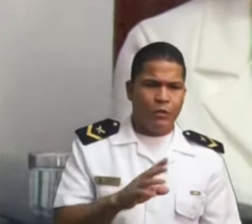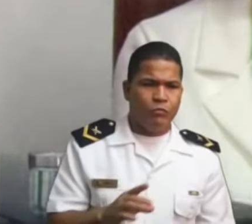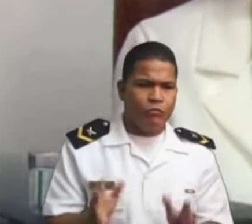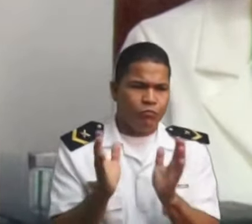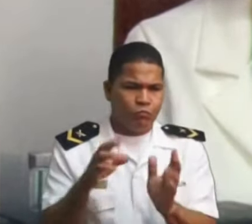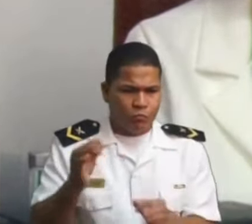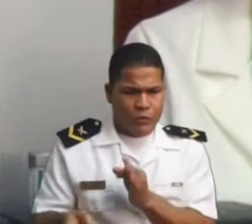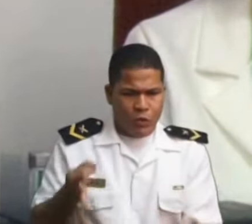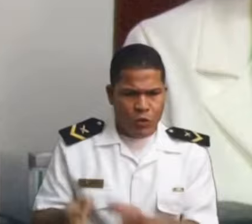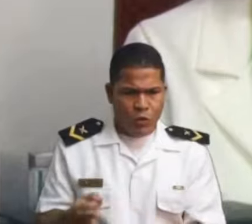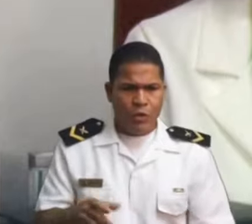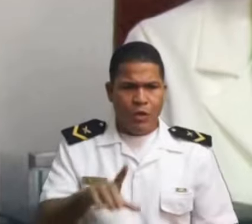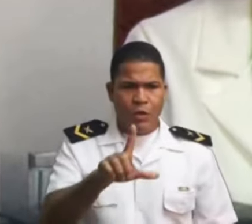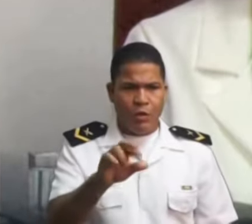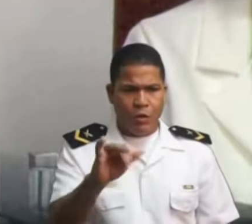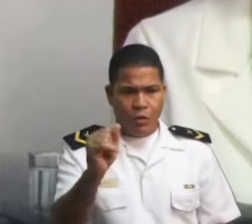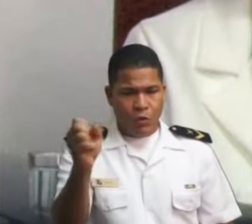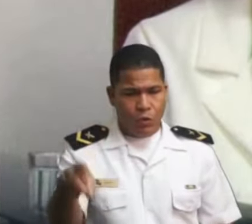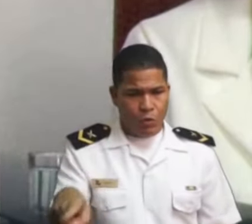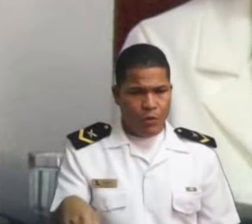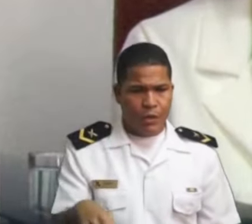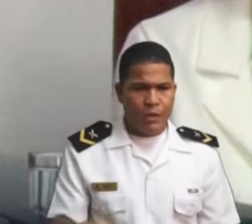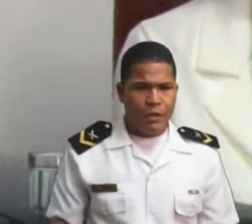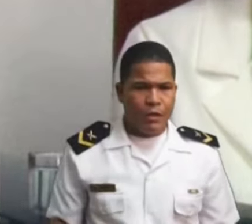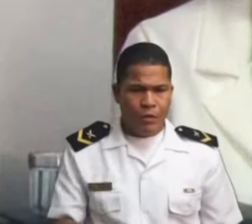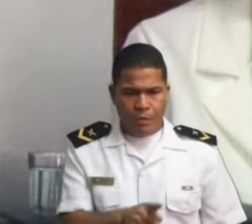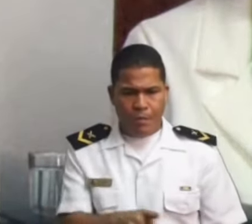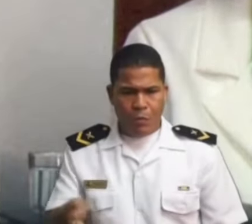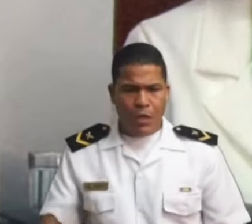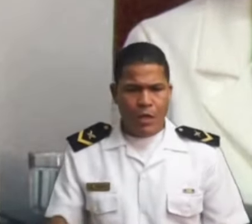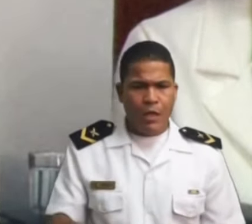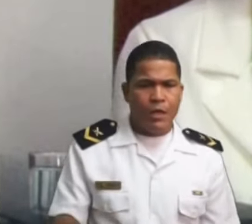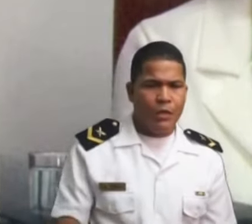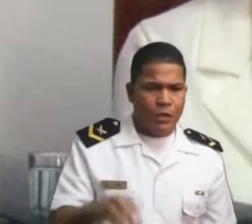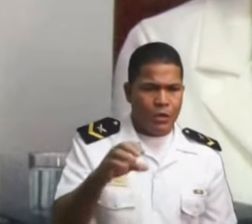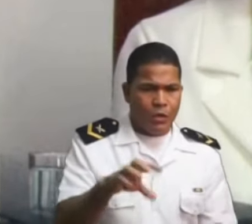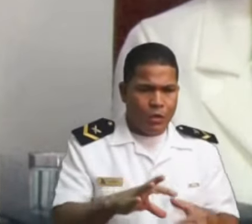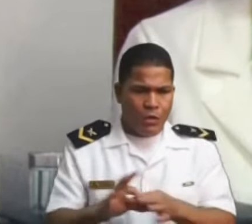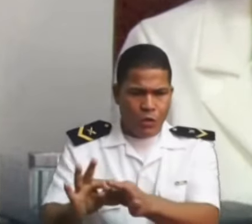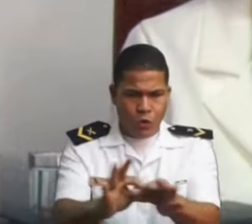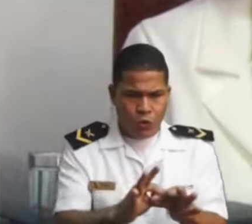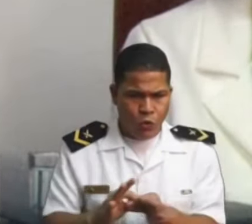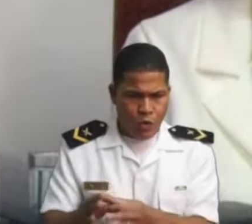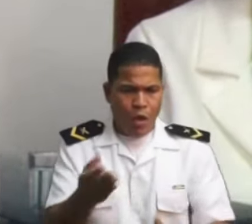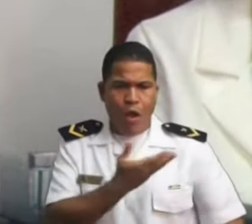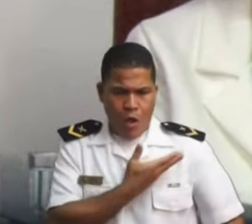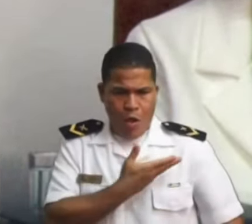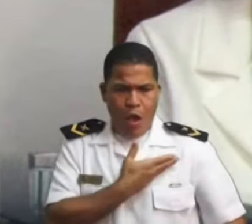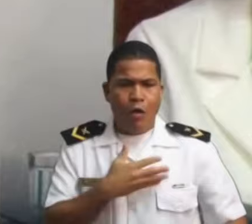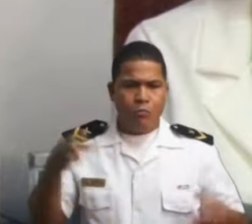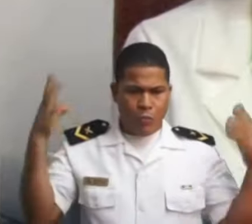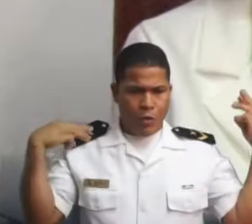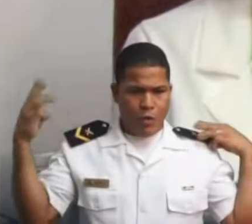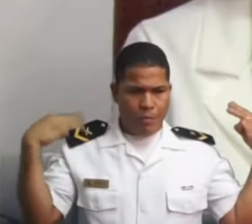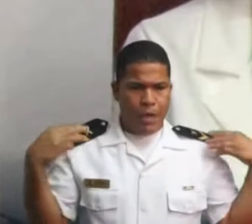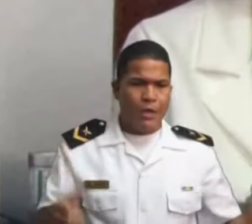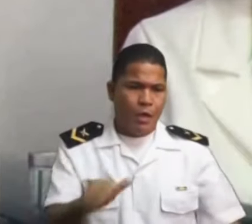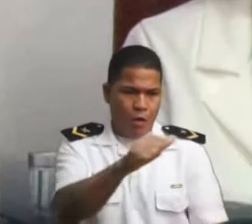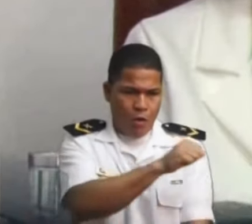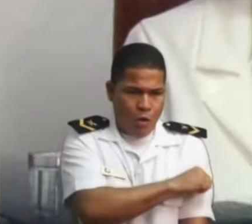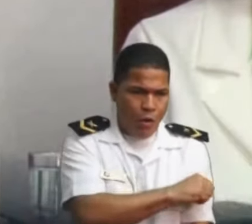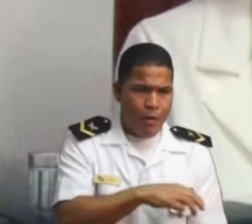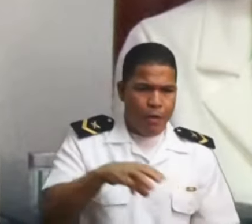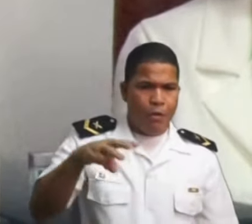Barros Coutinho; senhor presidente da SUAMAR, Sociedade Amigos da Marinha, no Rio de Janeiro,